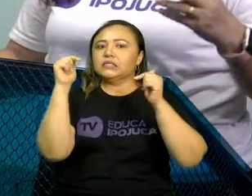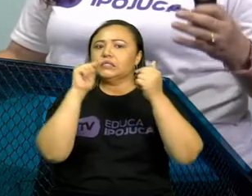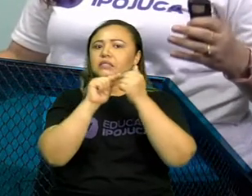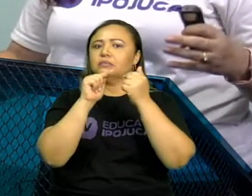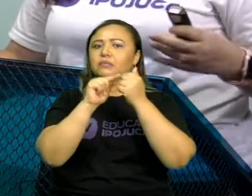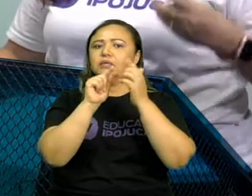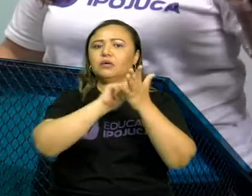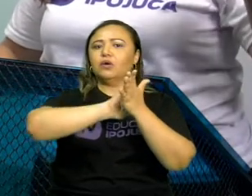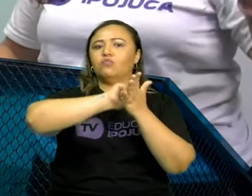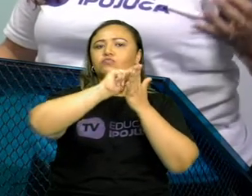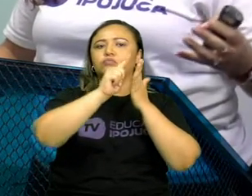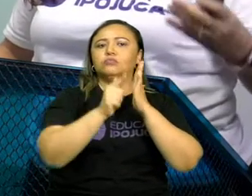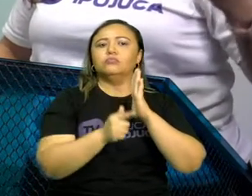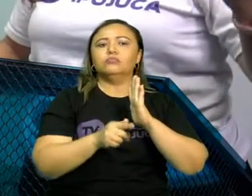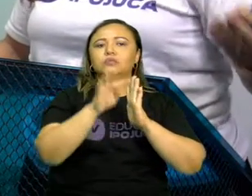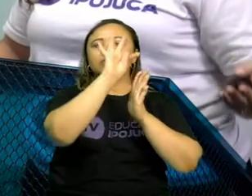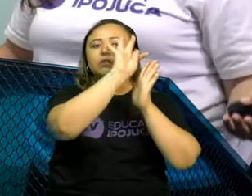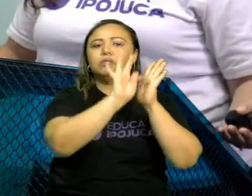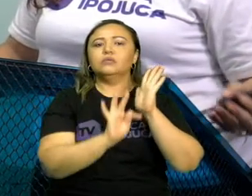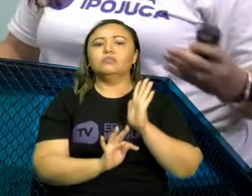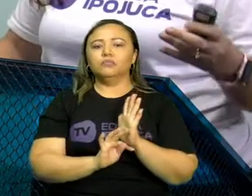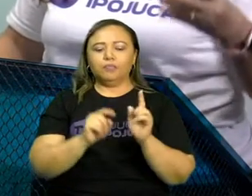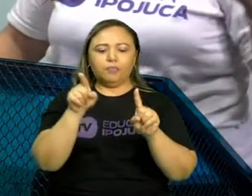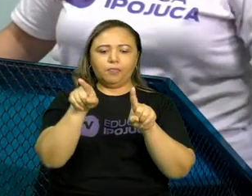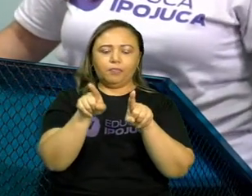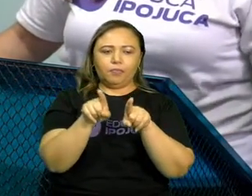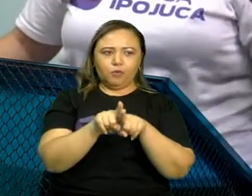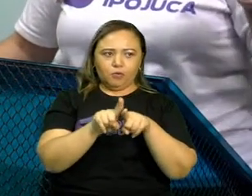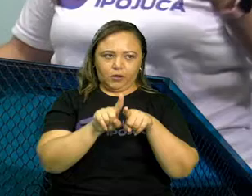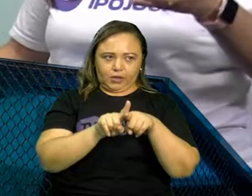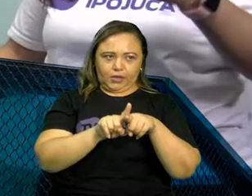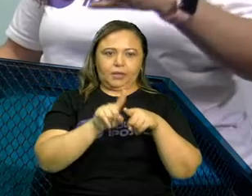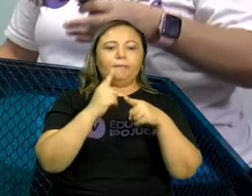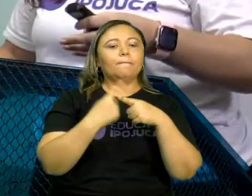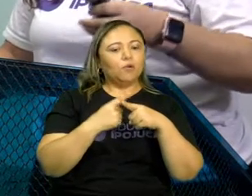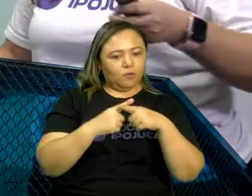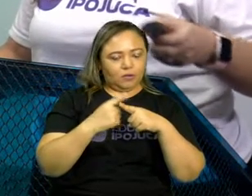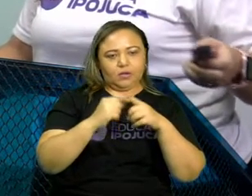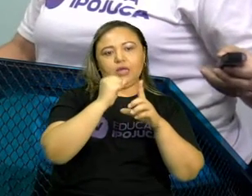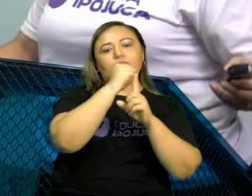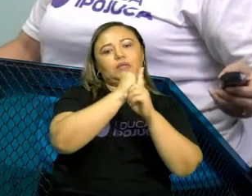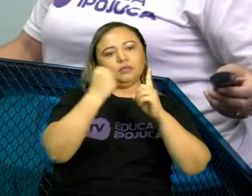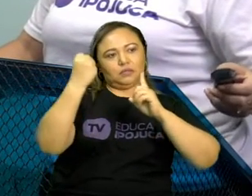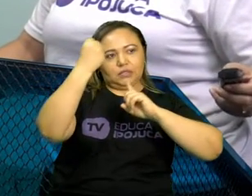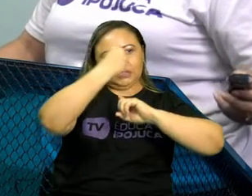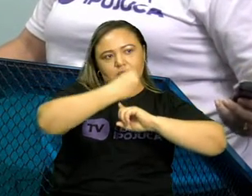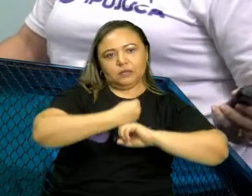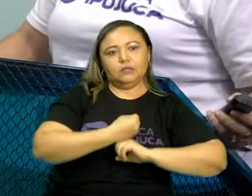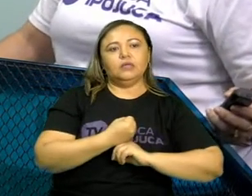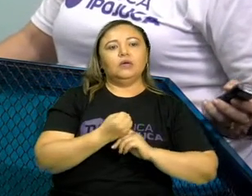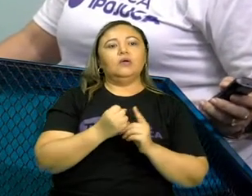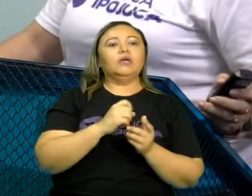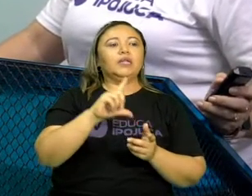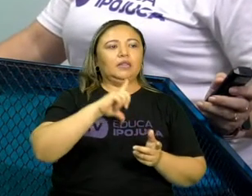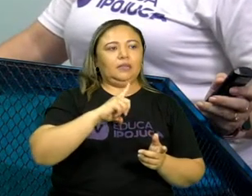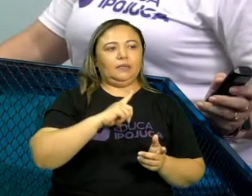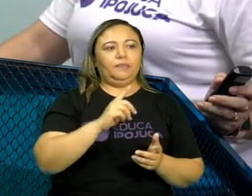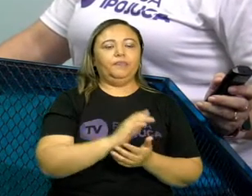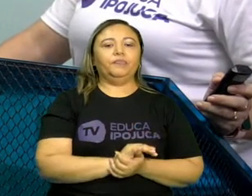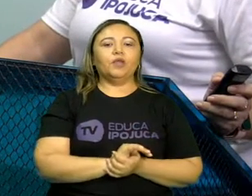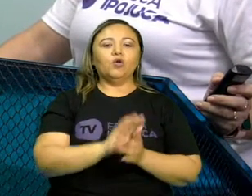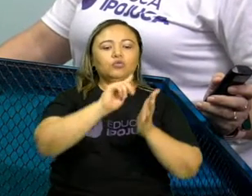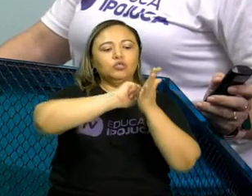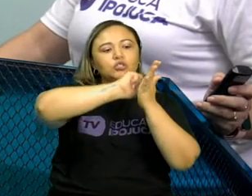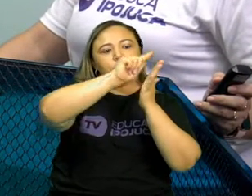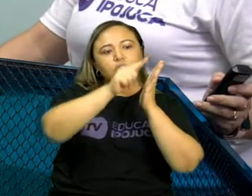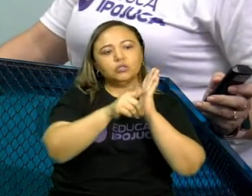eles passam a ter uma função social, um objetivo dentro da comunicação. Os